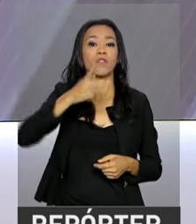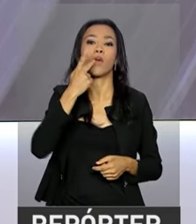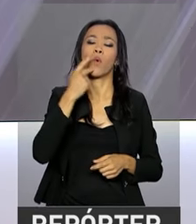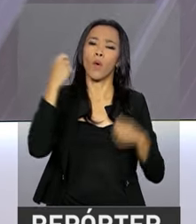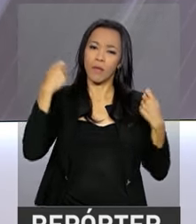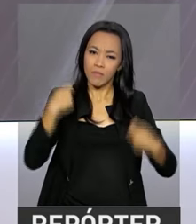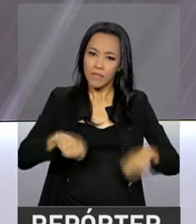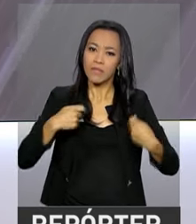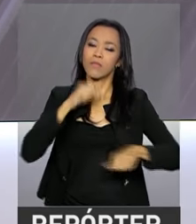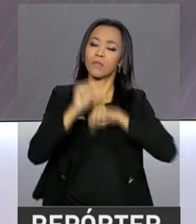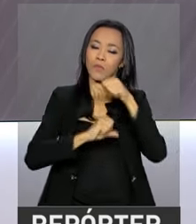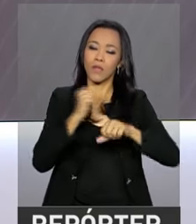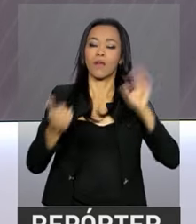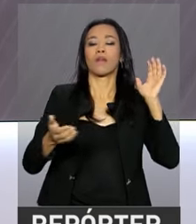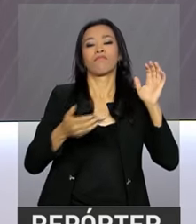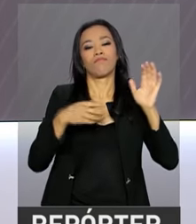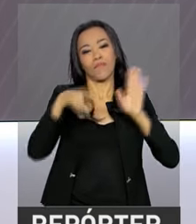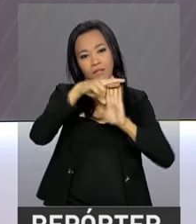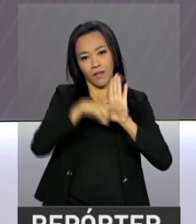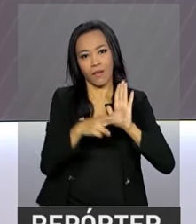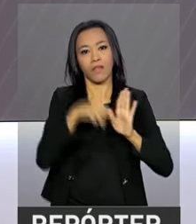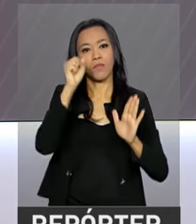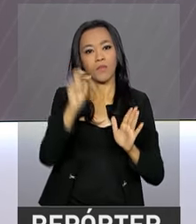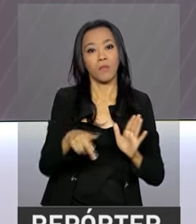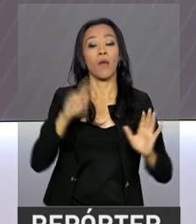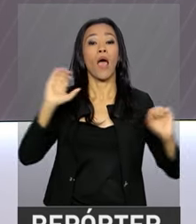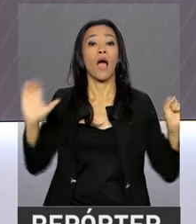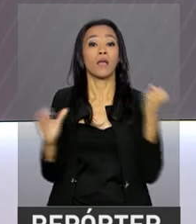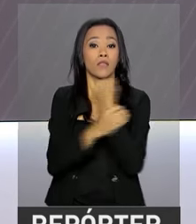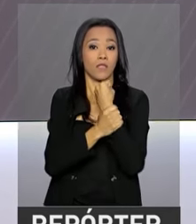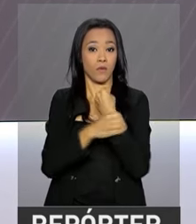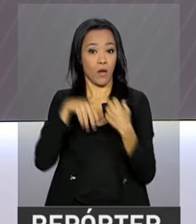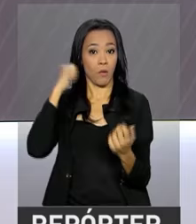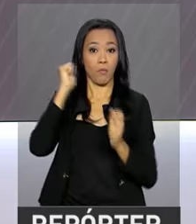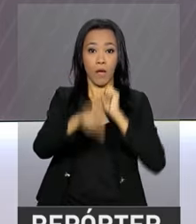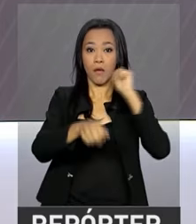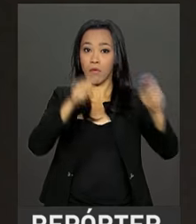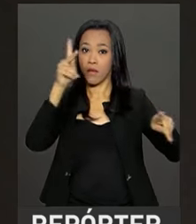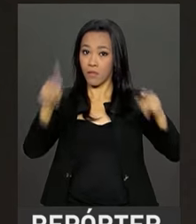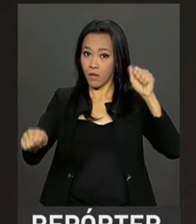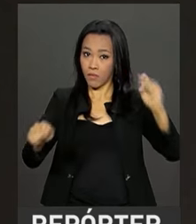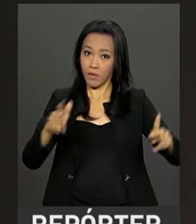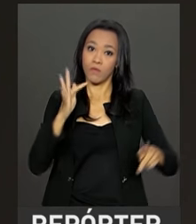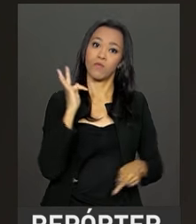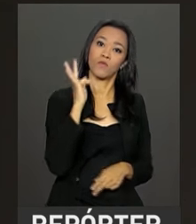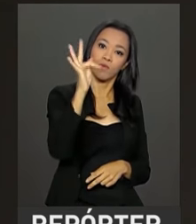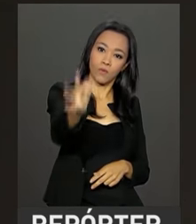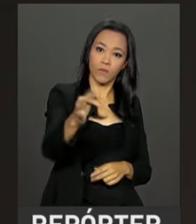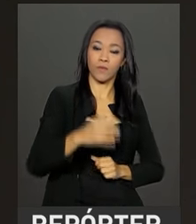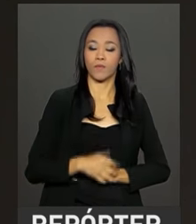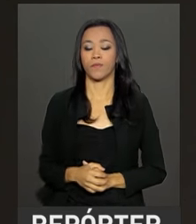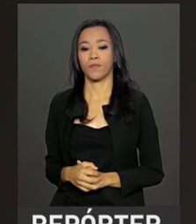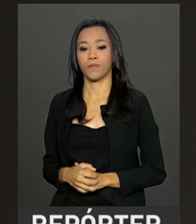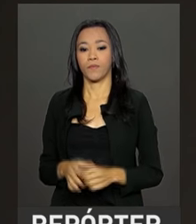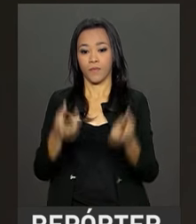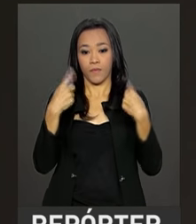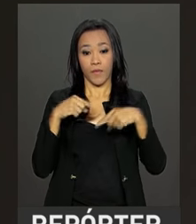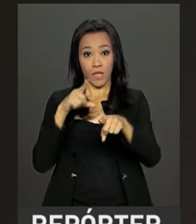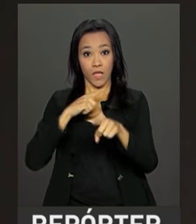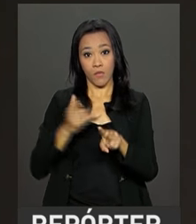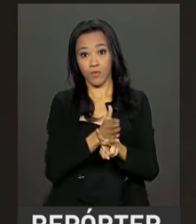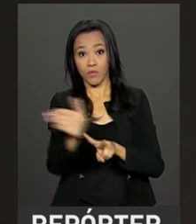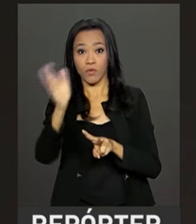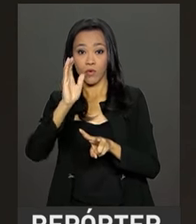reforma da previdência para garantir o pagamento dos benefícios no futuro nós temos um duplo objetivo